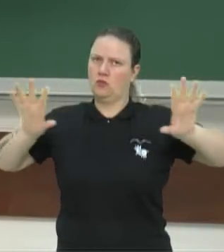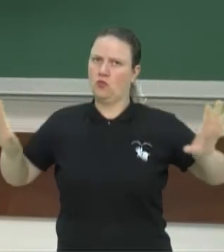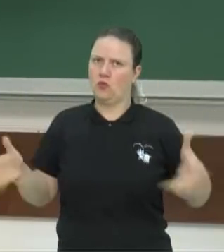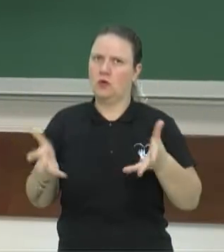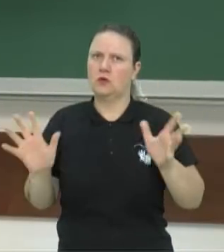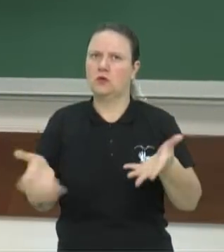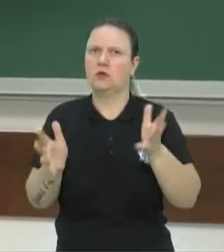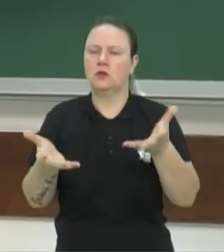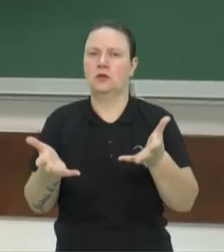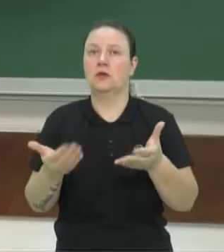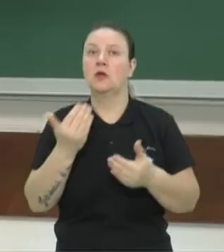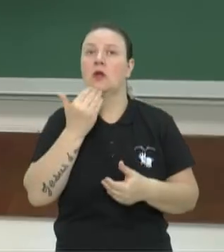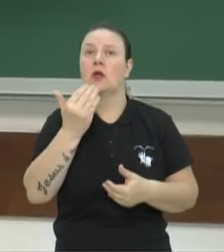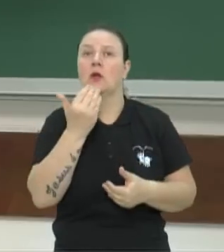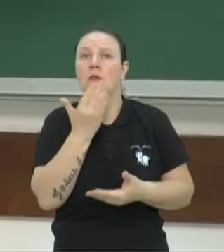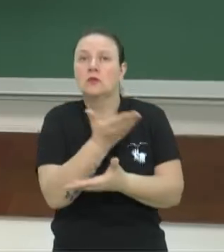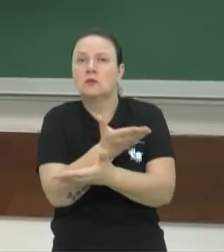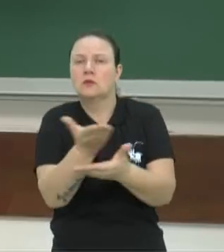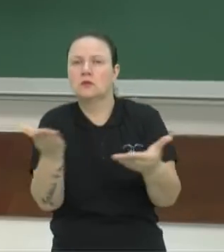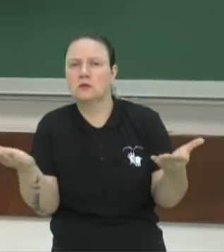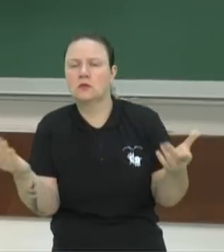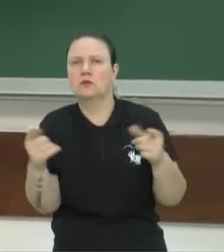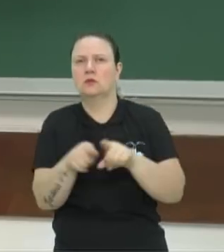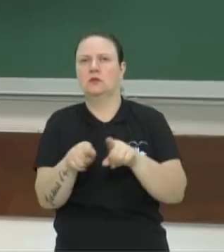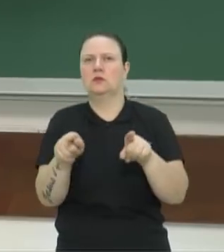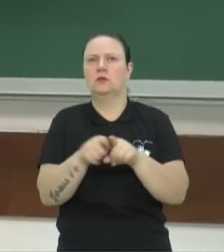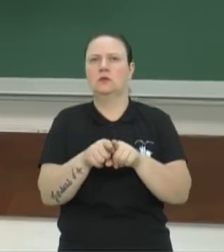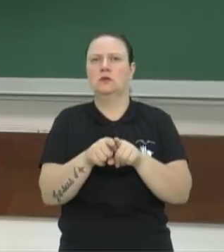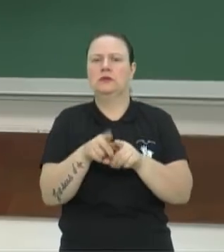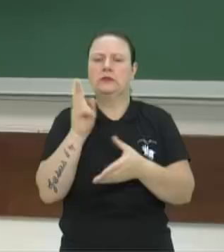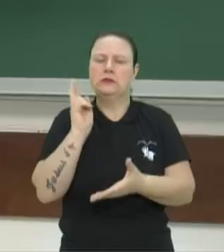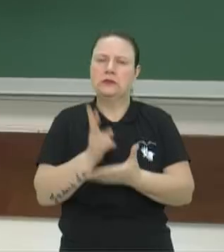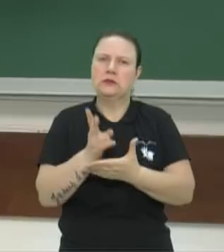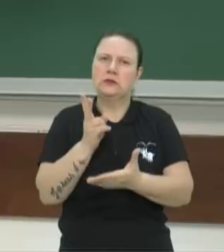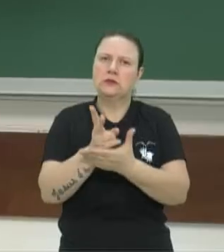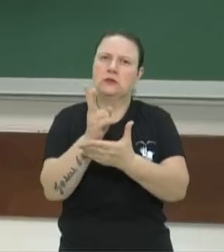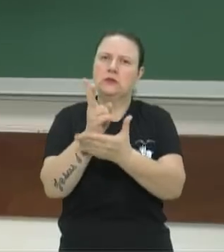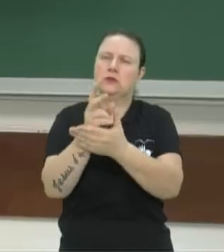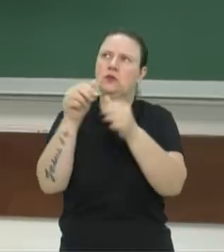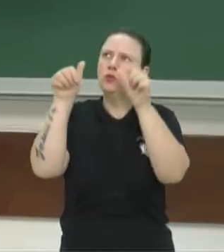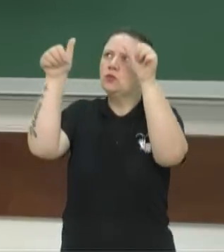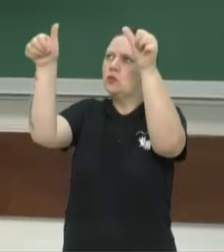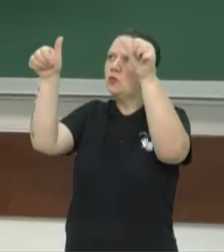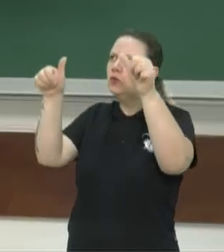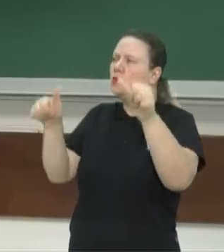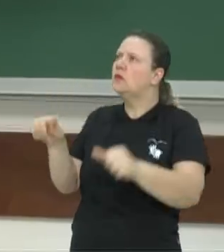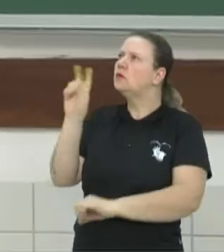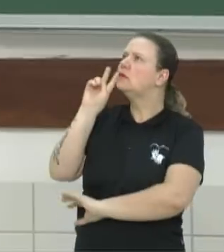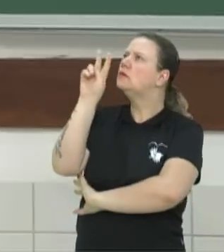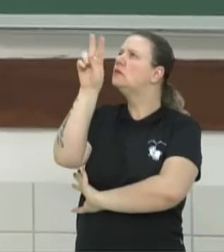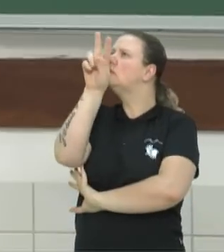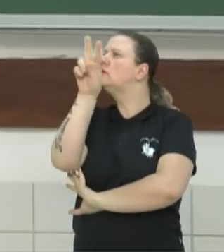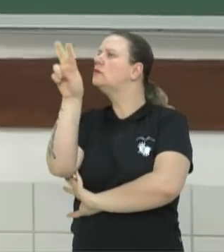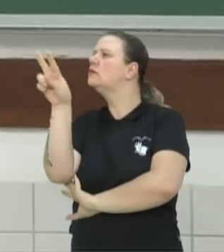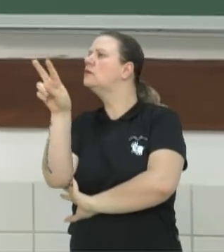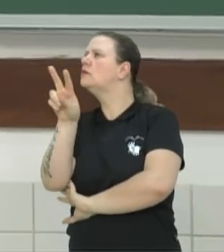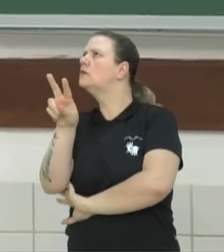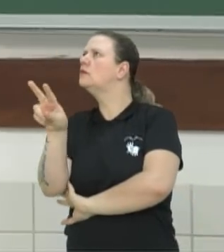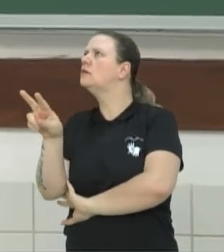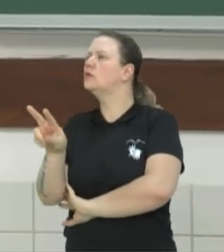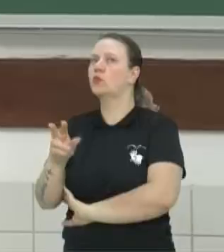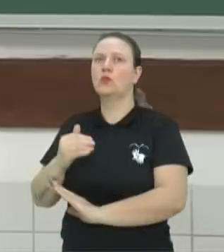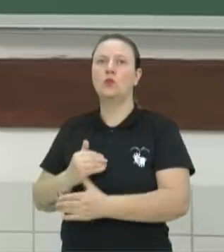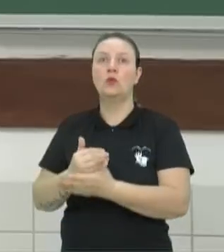Eu peço a vocês, pessoal, que toda vez que forem ler um cartaz a partir de hoje, prestem